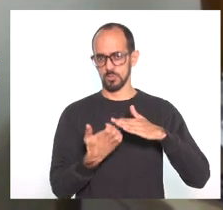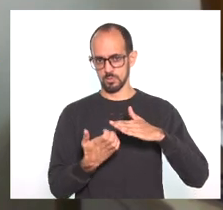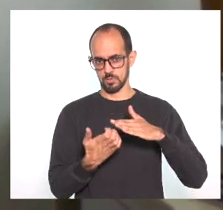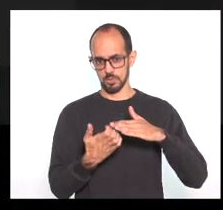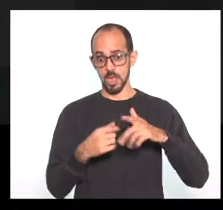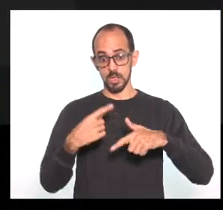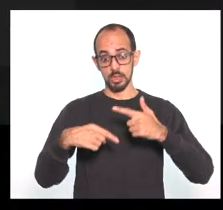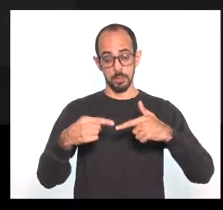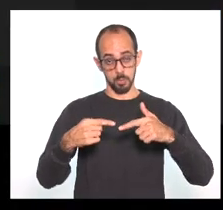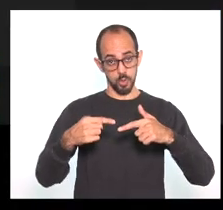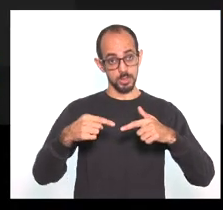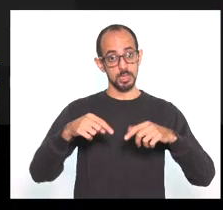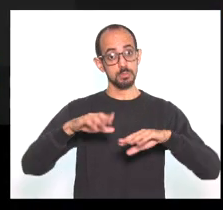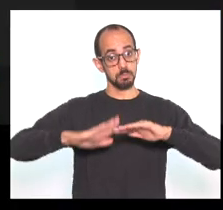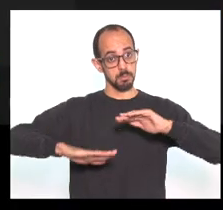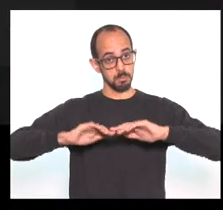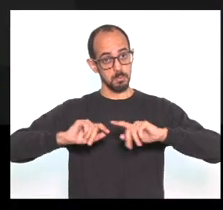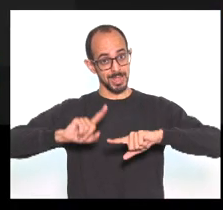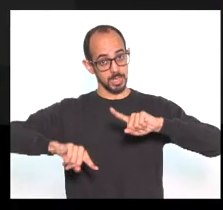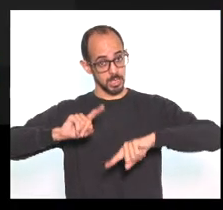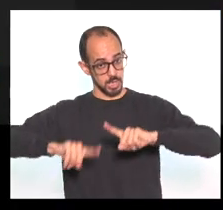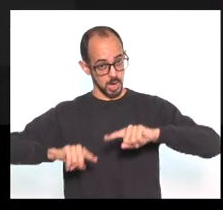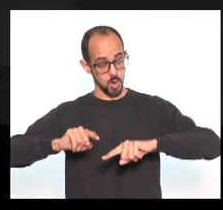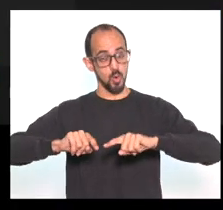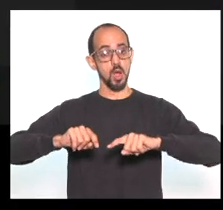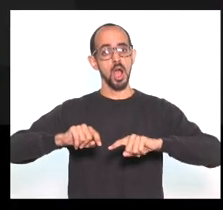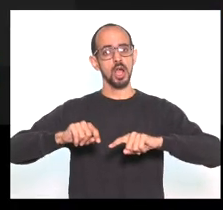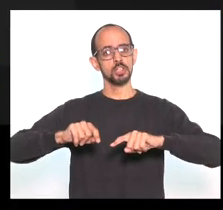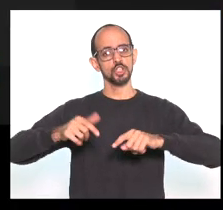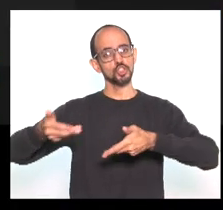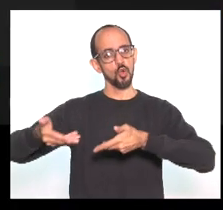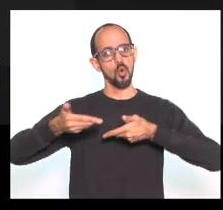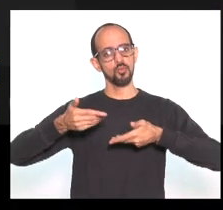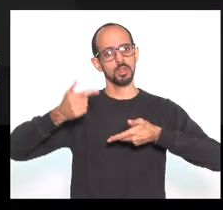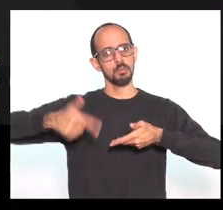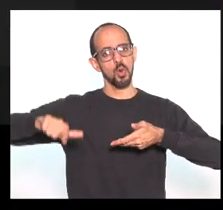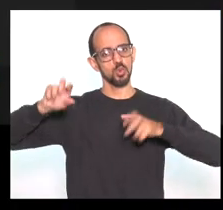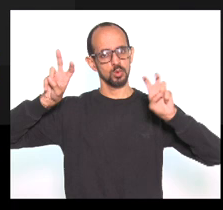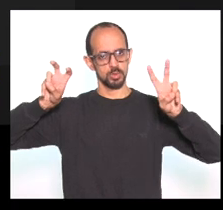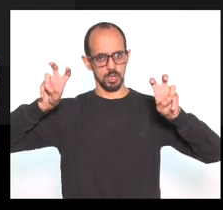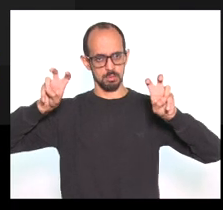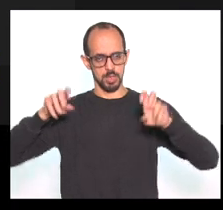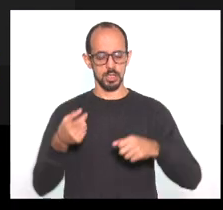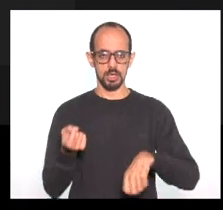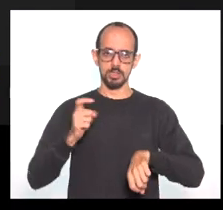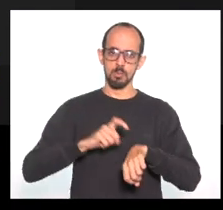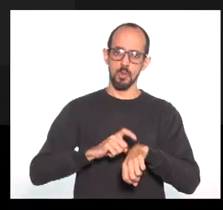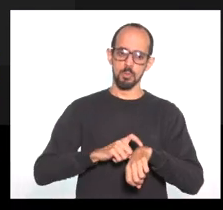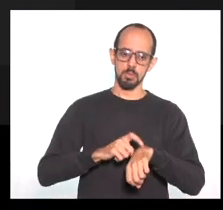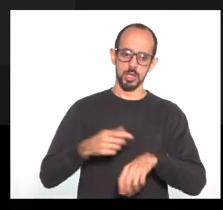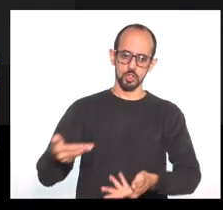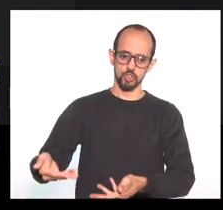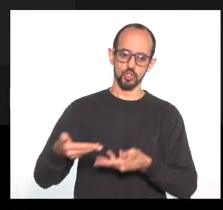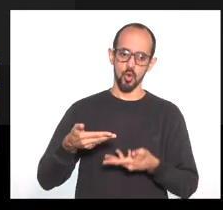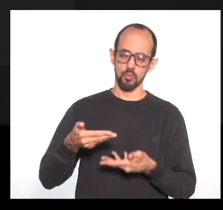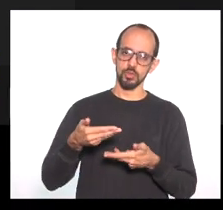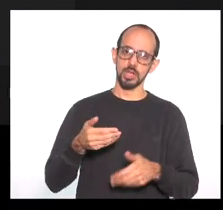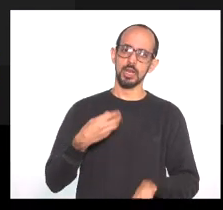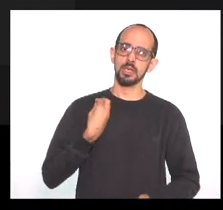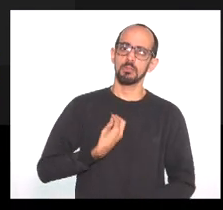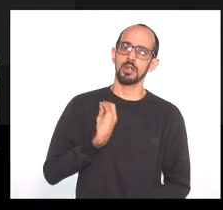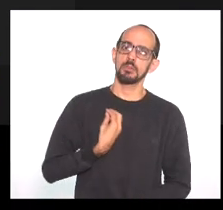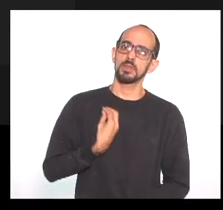para outros temas, mas para abrir com isso. E, nesse momento, nós convidaríamos para estar